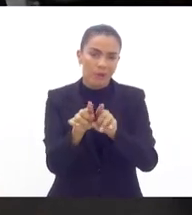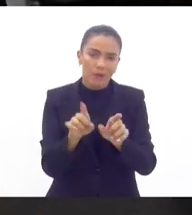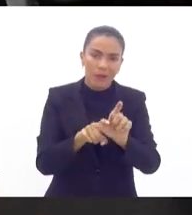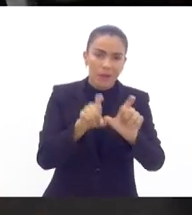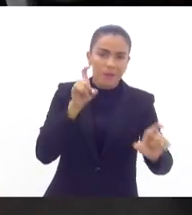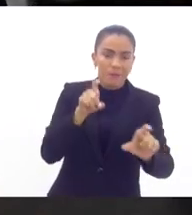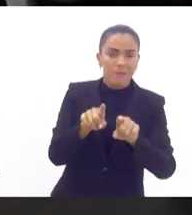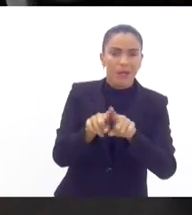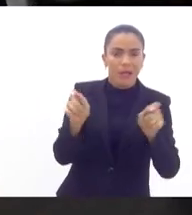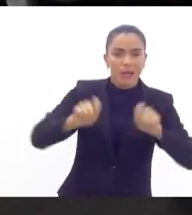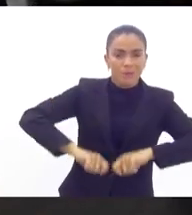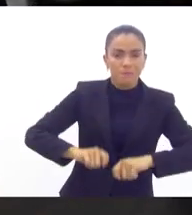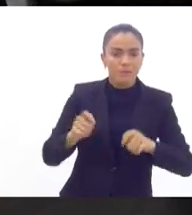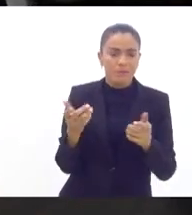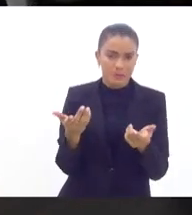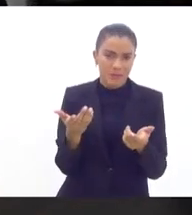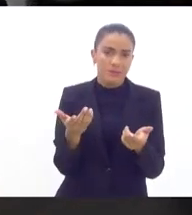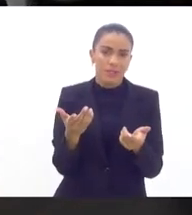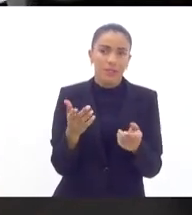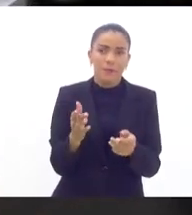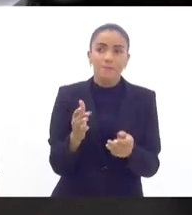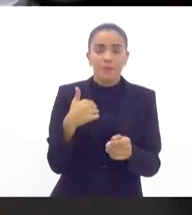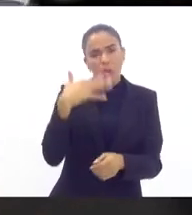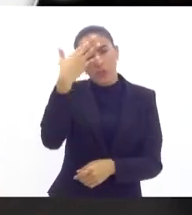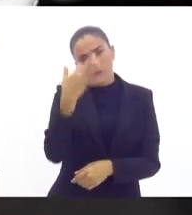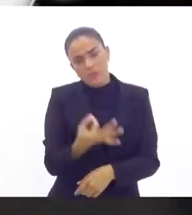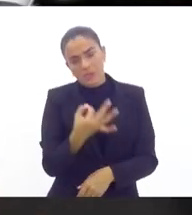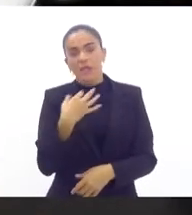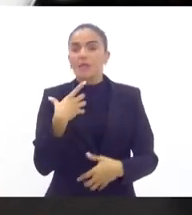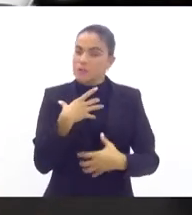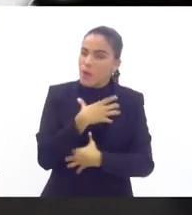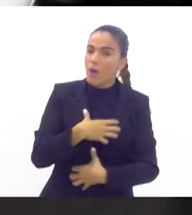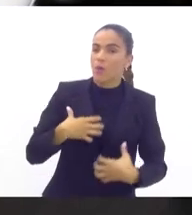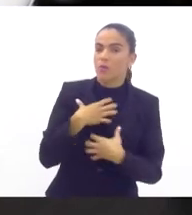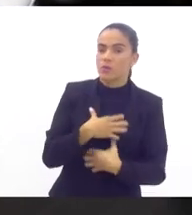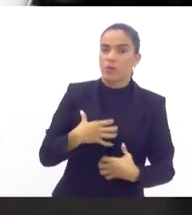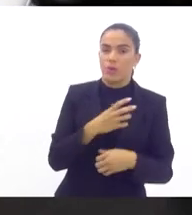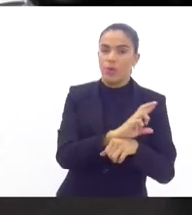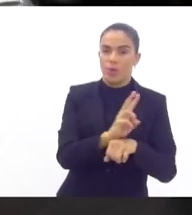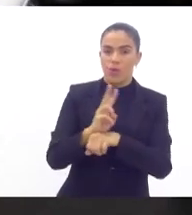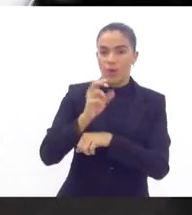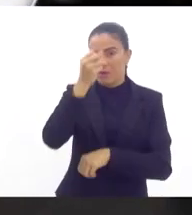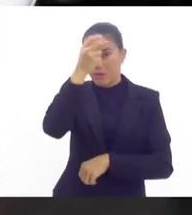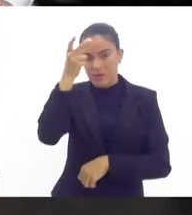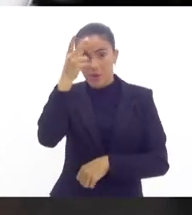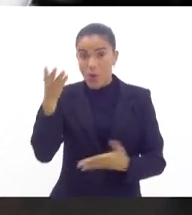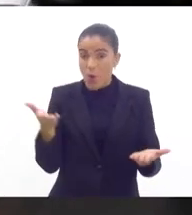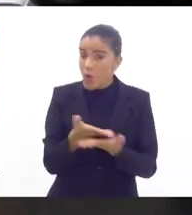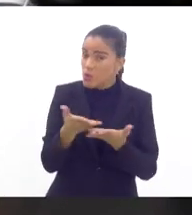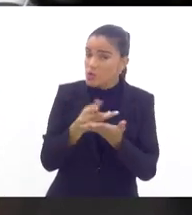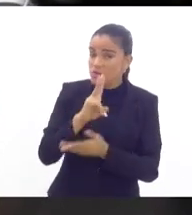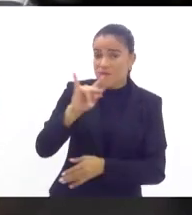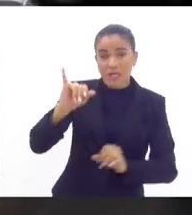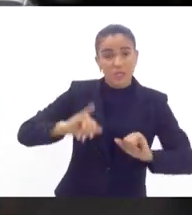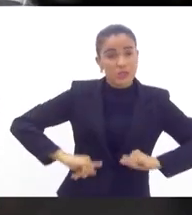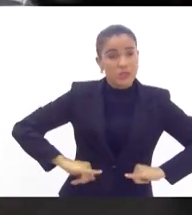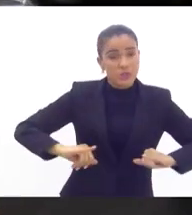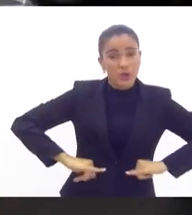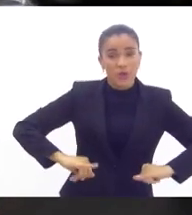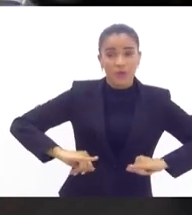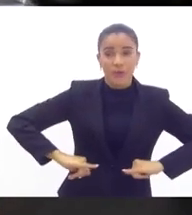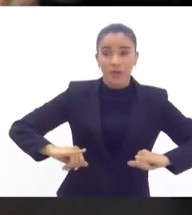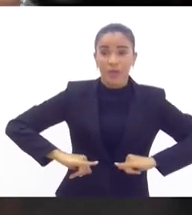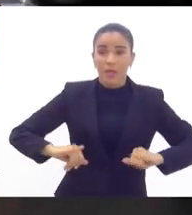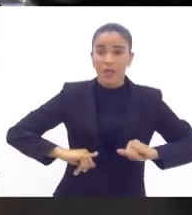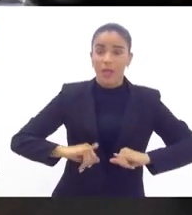capacidade e eu tenho certeza que isso deve angustiar muitos guardas municipais que hoje vão sofrer uma batalha